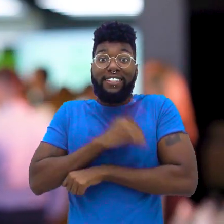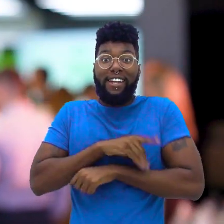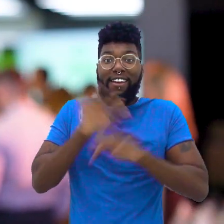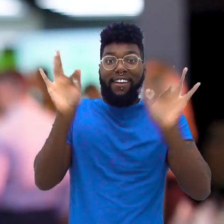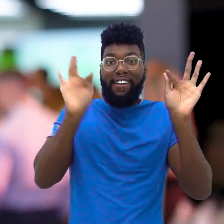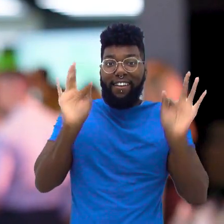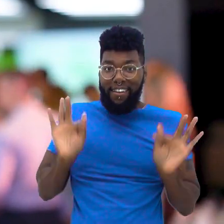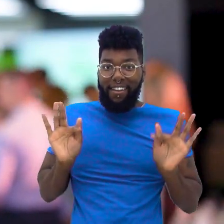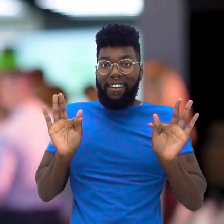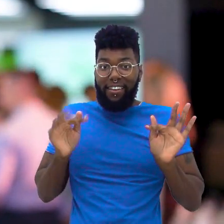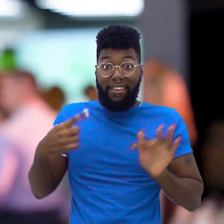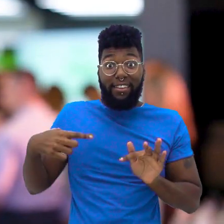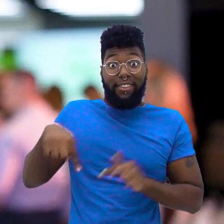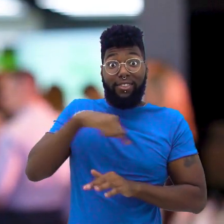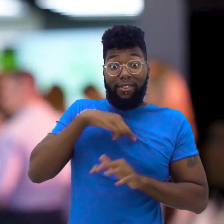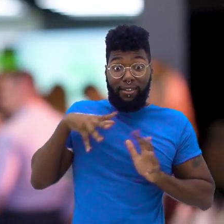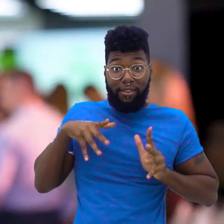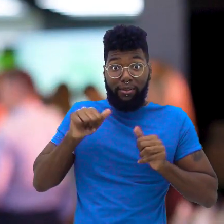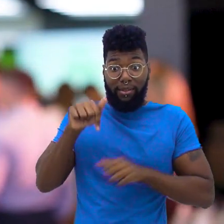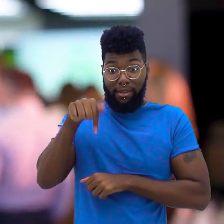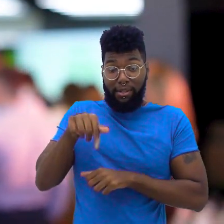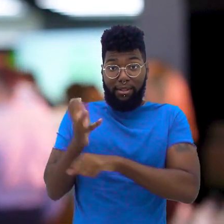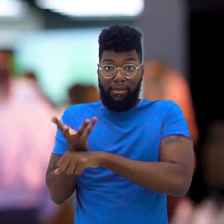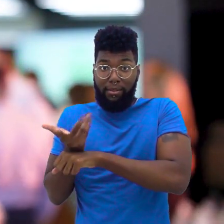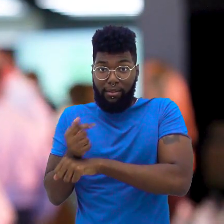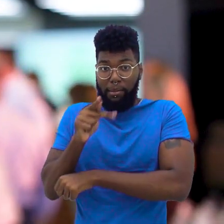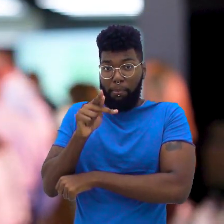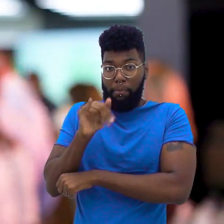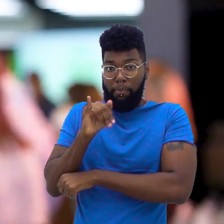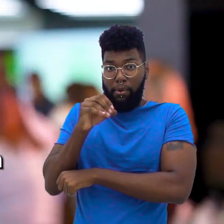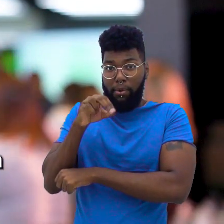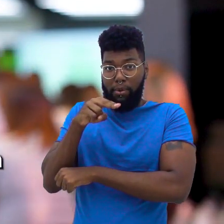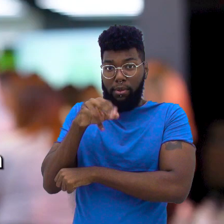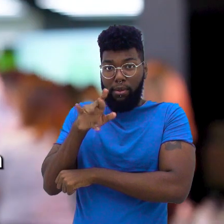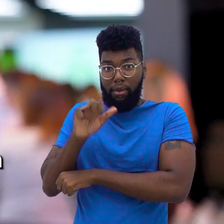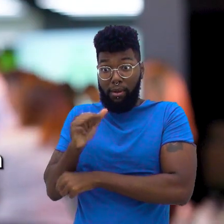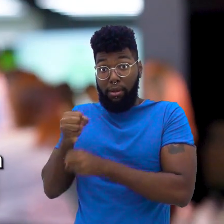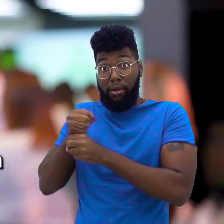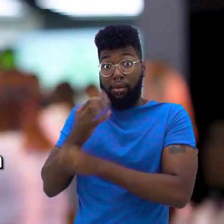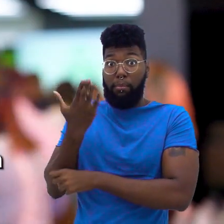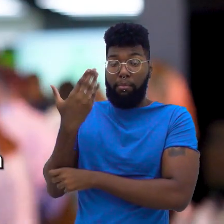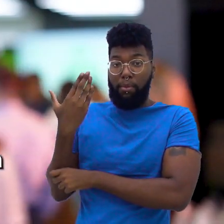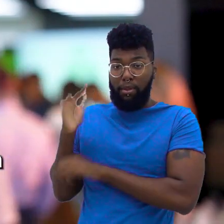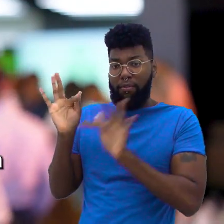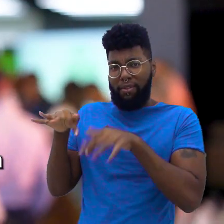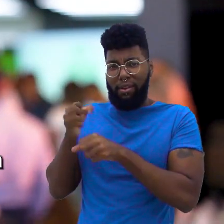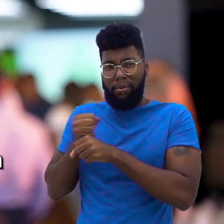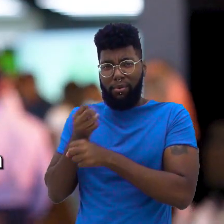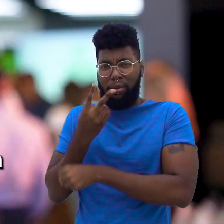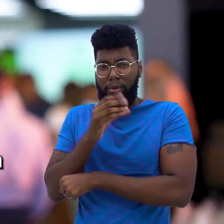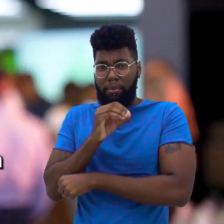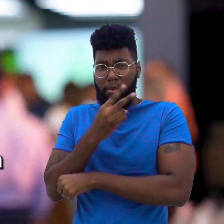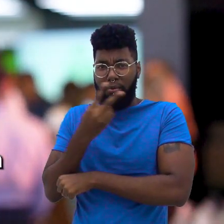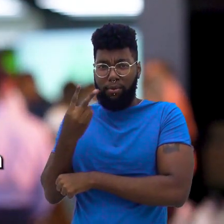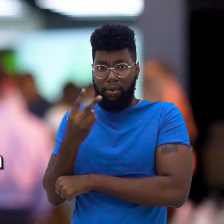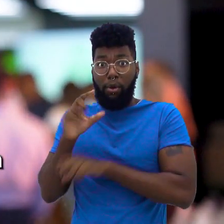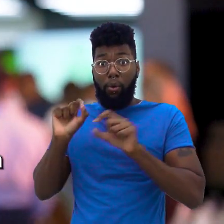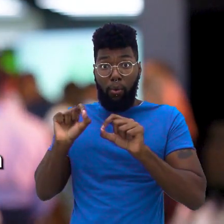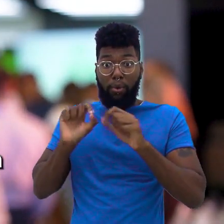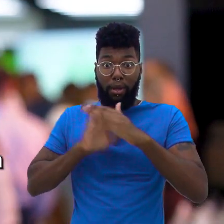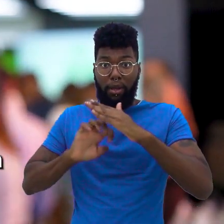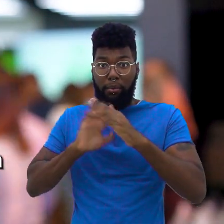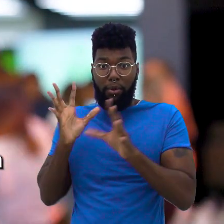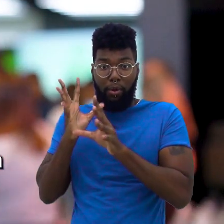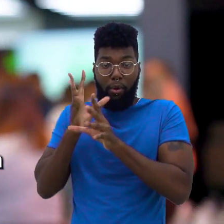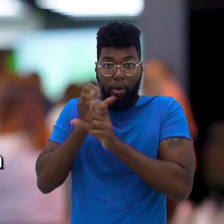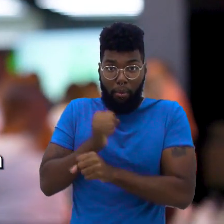dia muito feliz para todos nós da Sicredi Pioneira. No ano passado, no finalzinho de 2022, a cooperativa completou